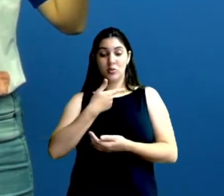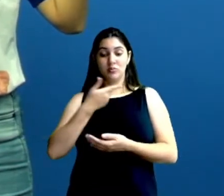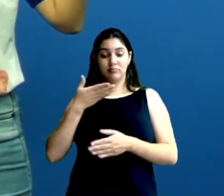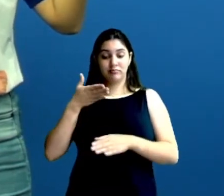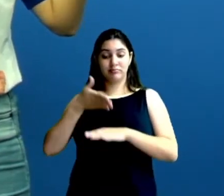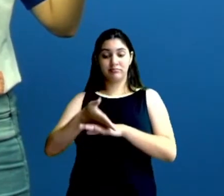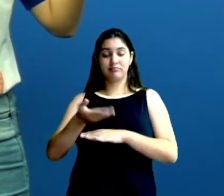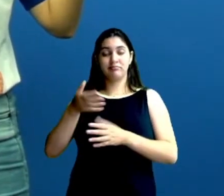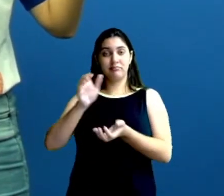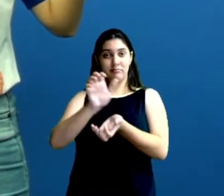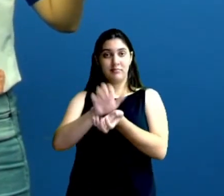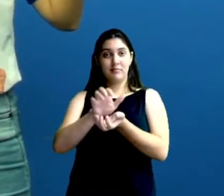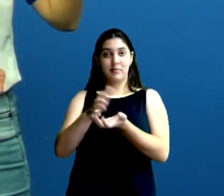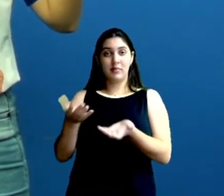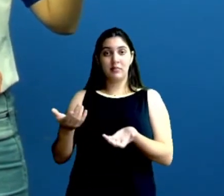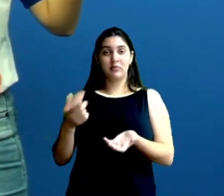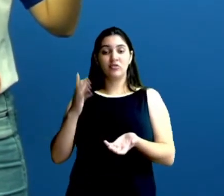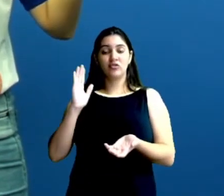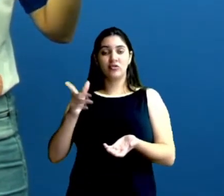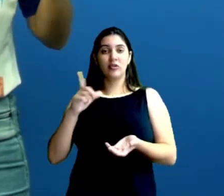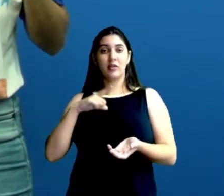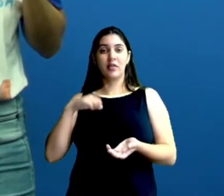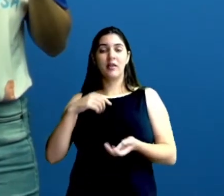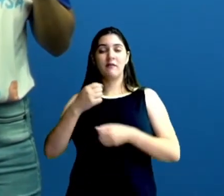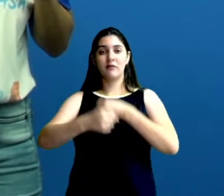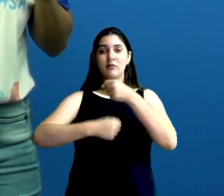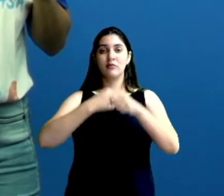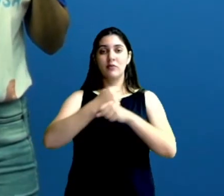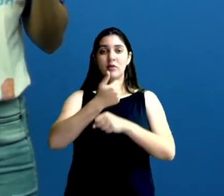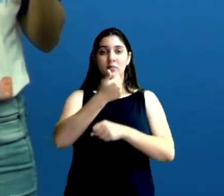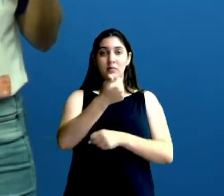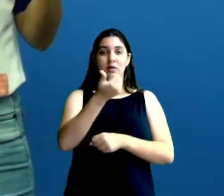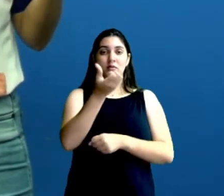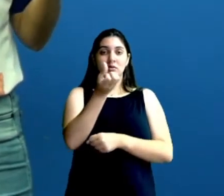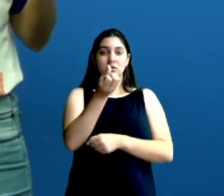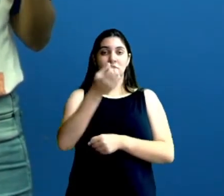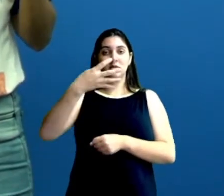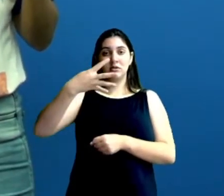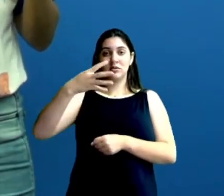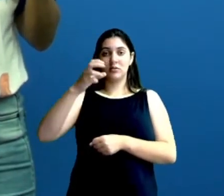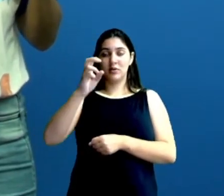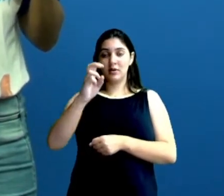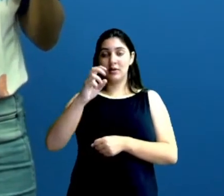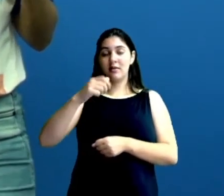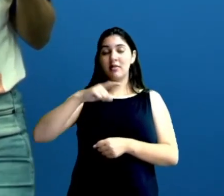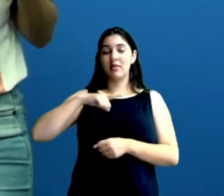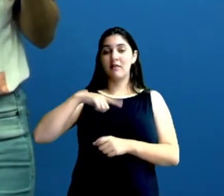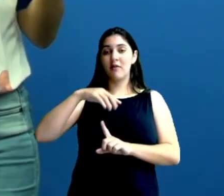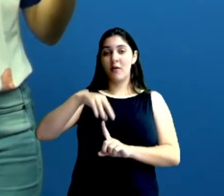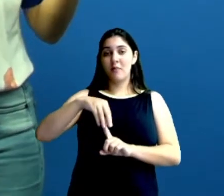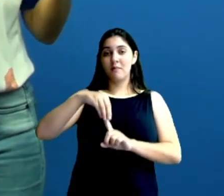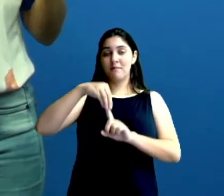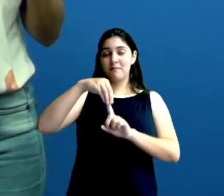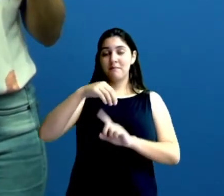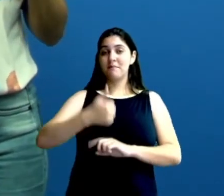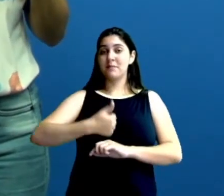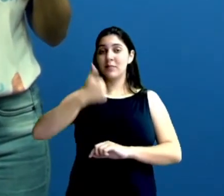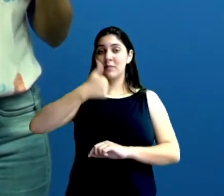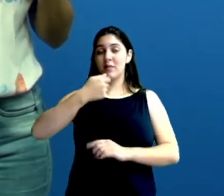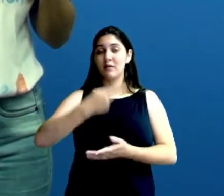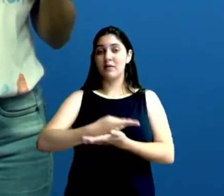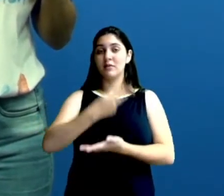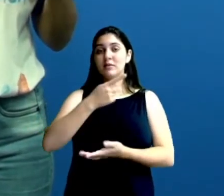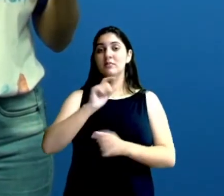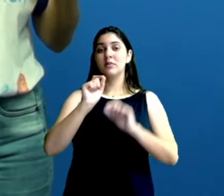ocupação, a gente já teve, lá em 1645, o primeiro episódio, que é